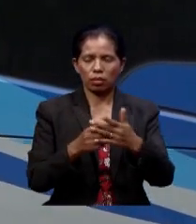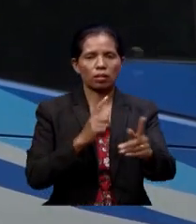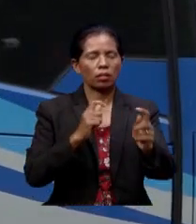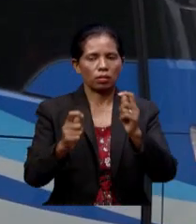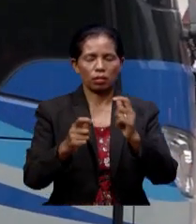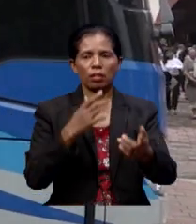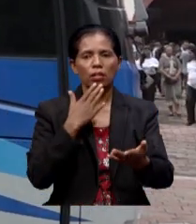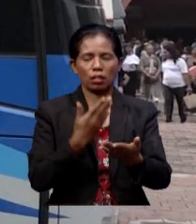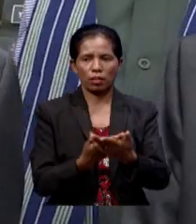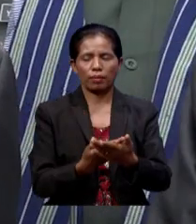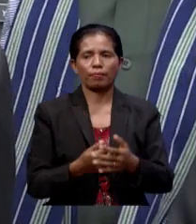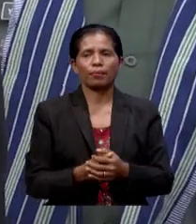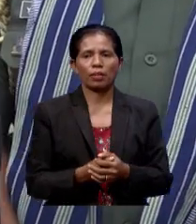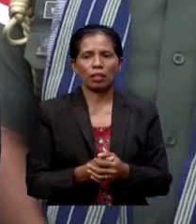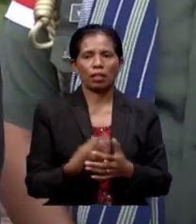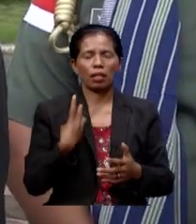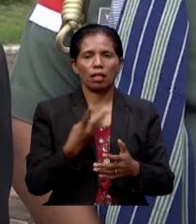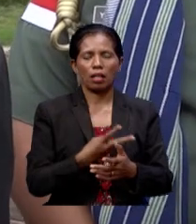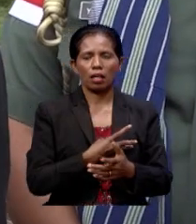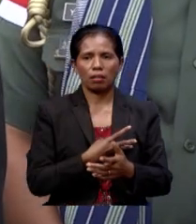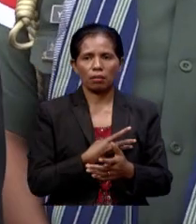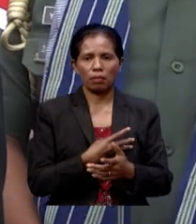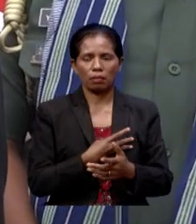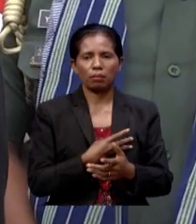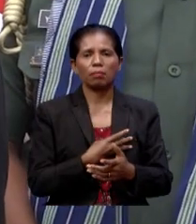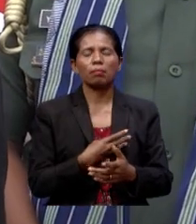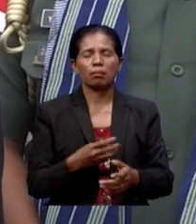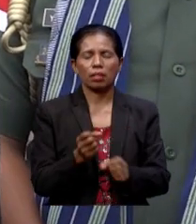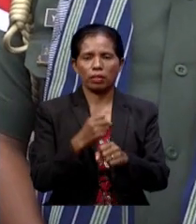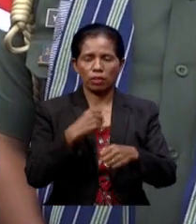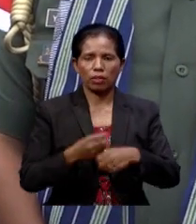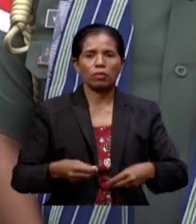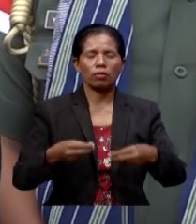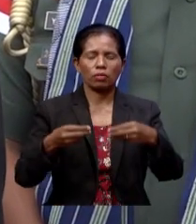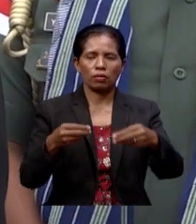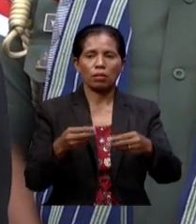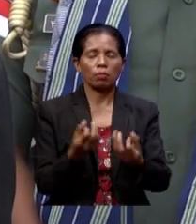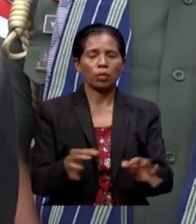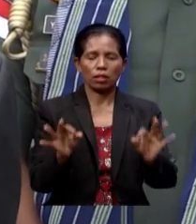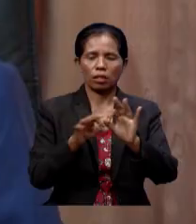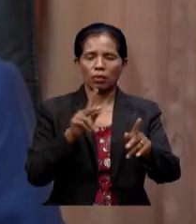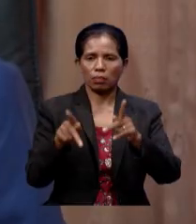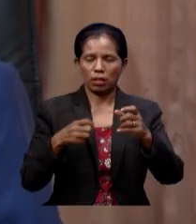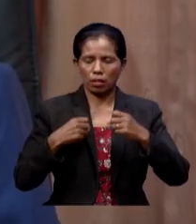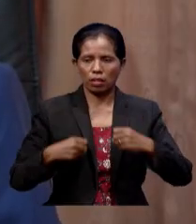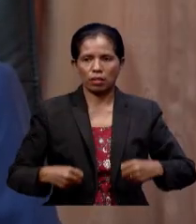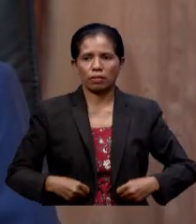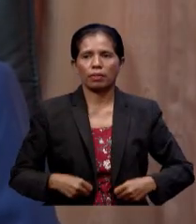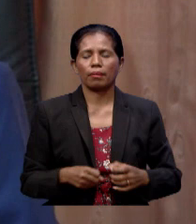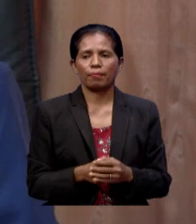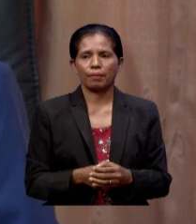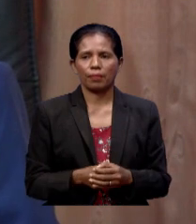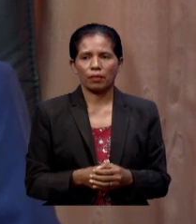nomor satu. Itu tetap kami ingatkan nanti sebagai baik dari pihak Damri maupun pihak Babadox. Antes ne